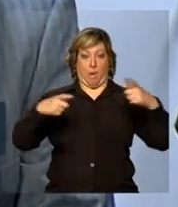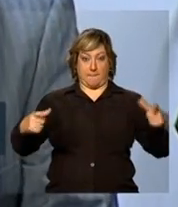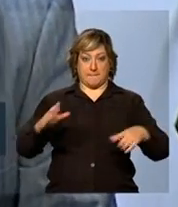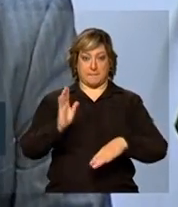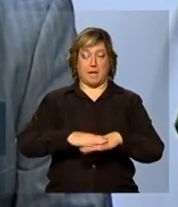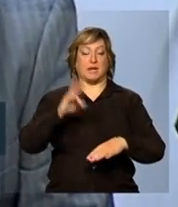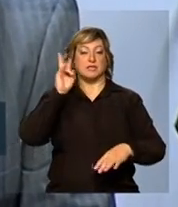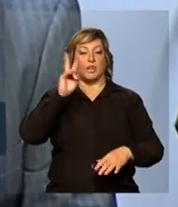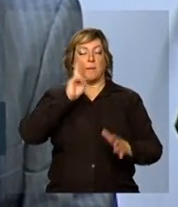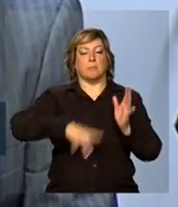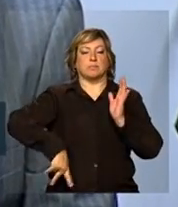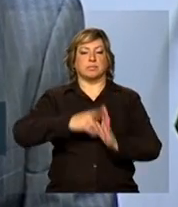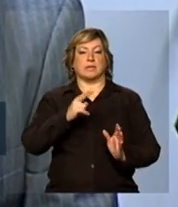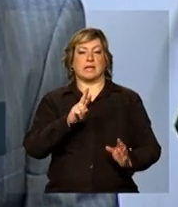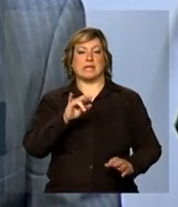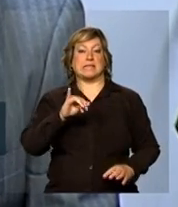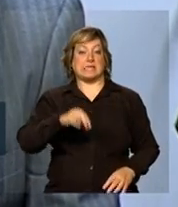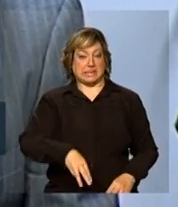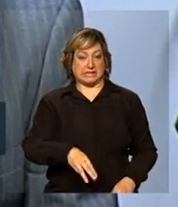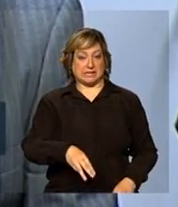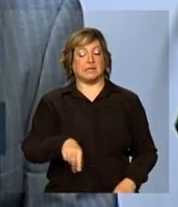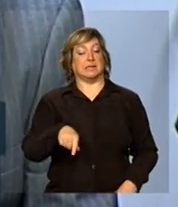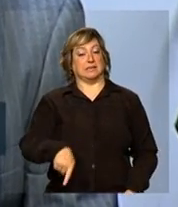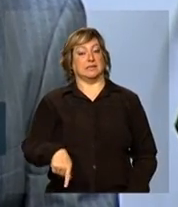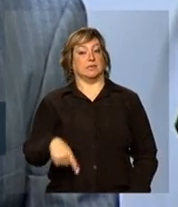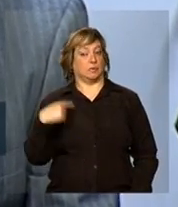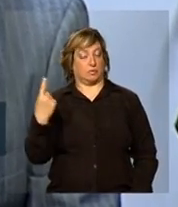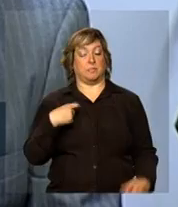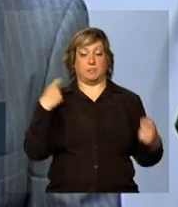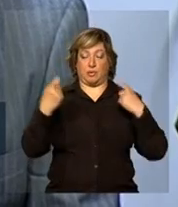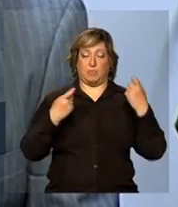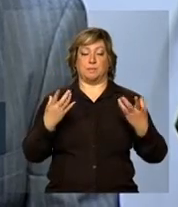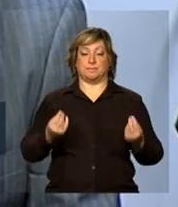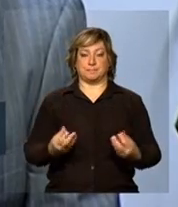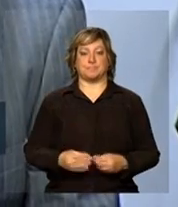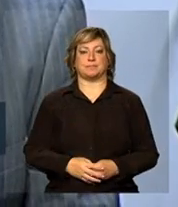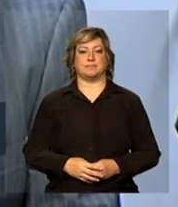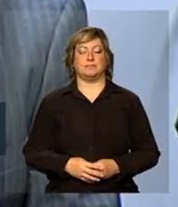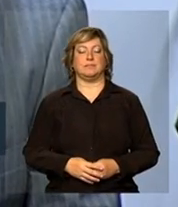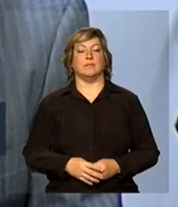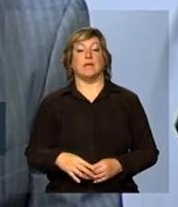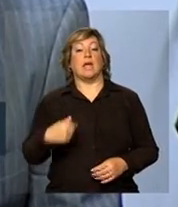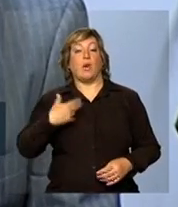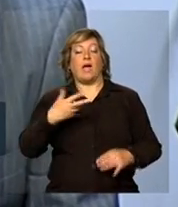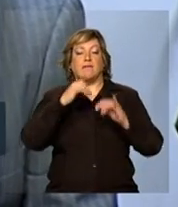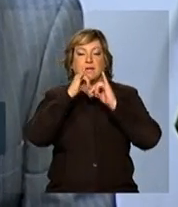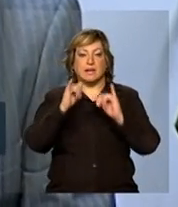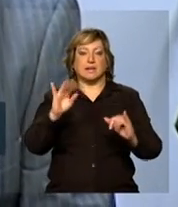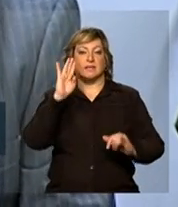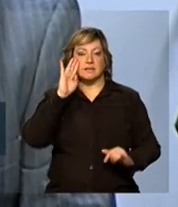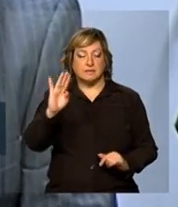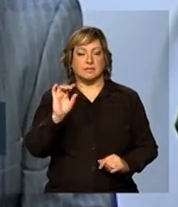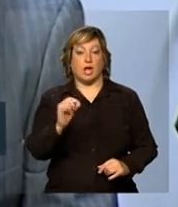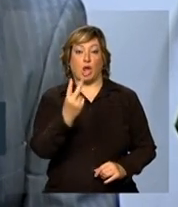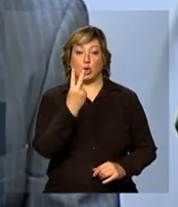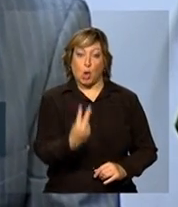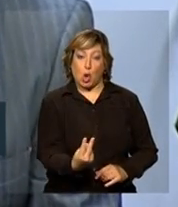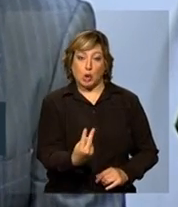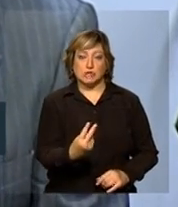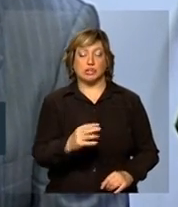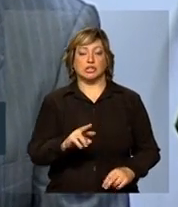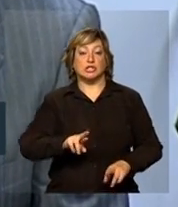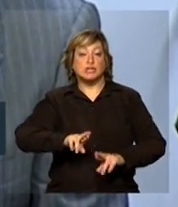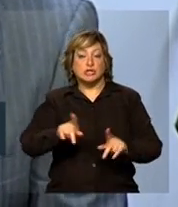transplantes de rim, que é uma grande preocupação nossa. Quero chamar a atenção para dois tipos de transplantes que no nosso